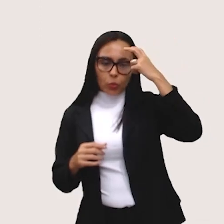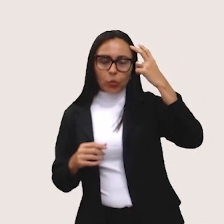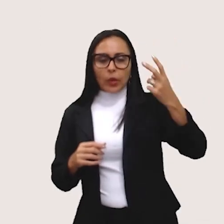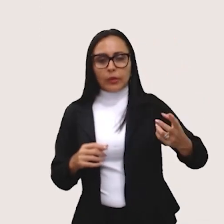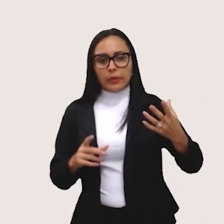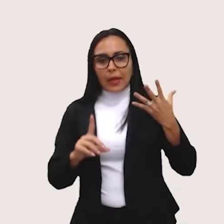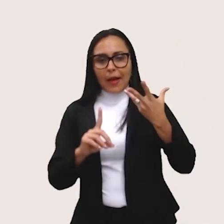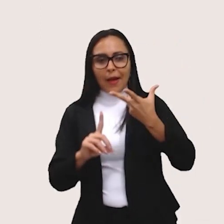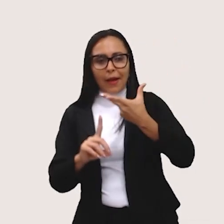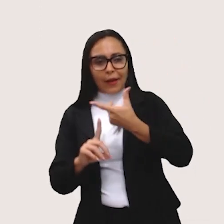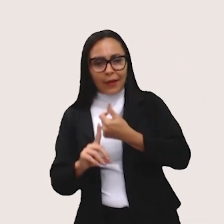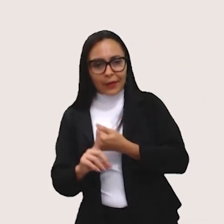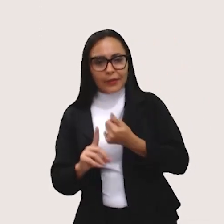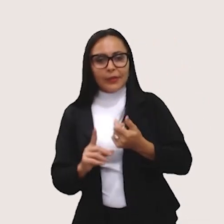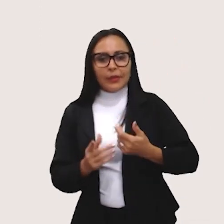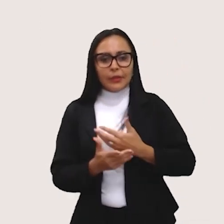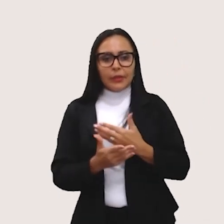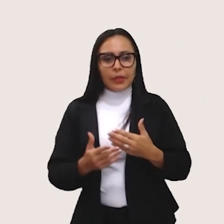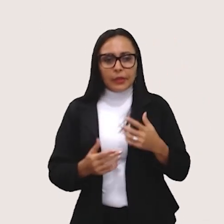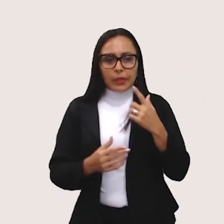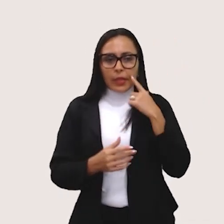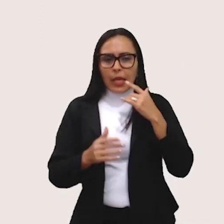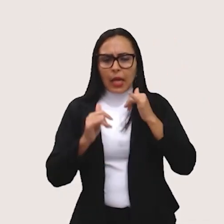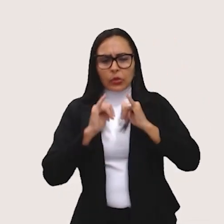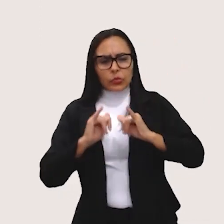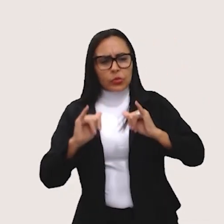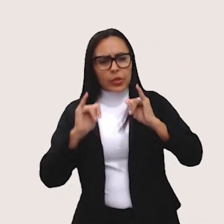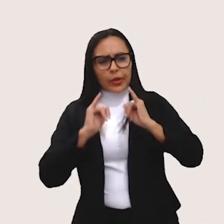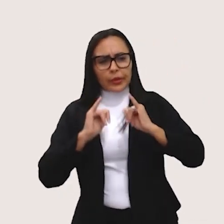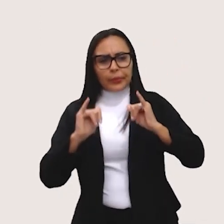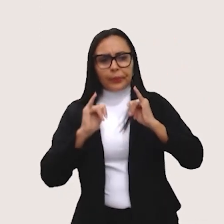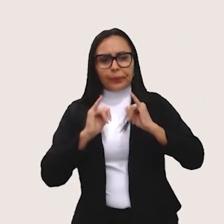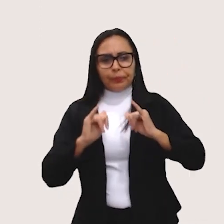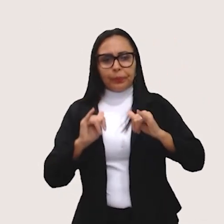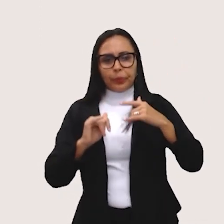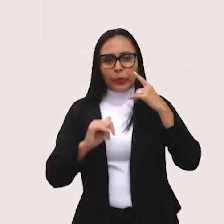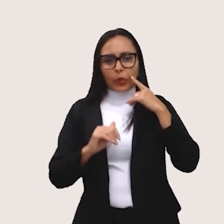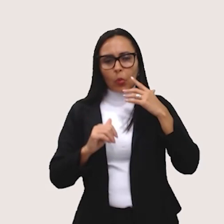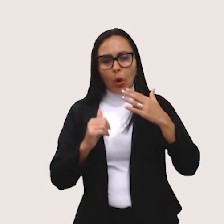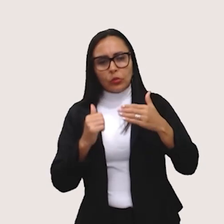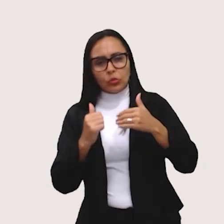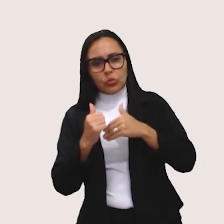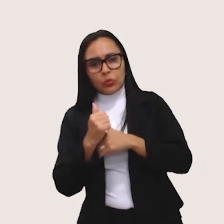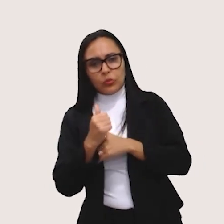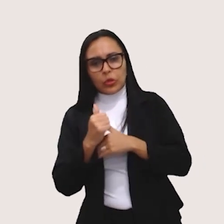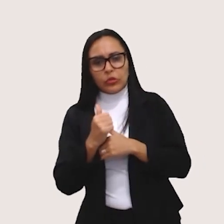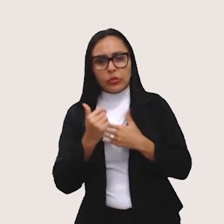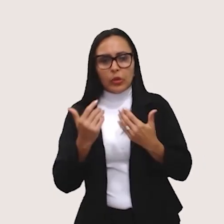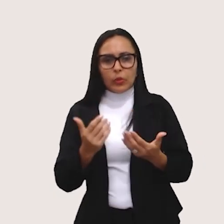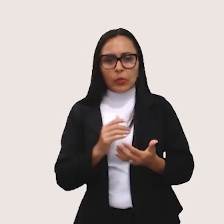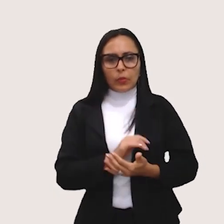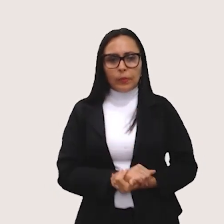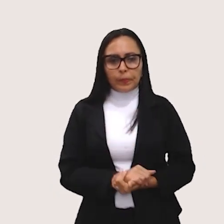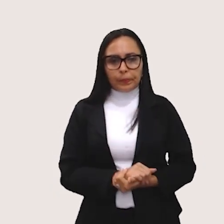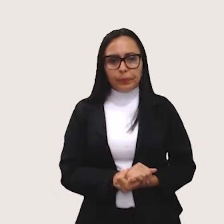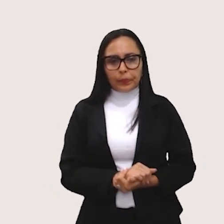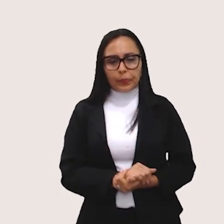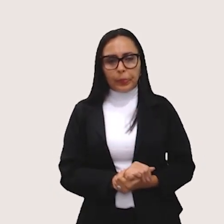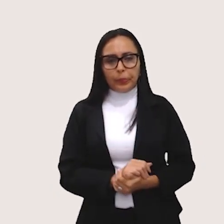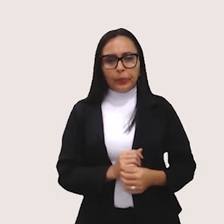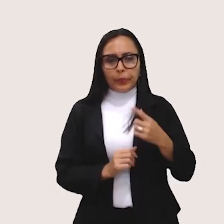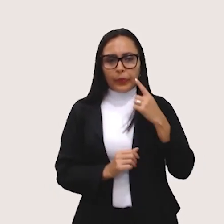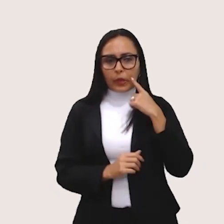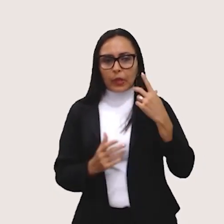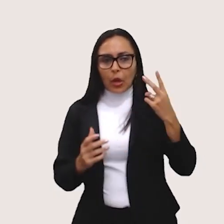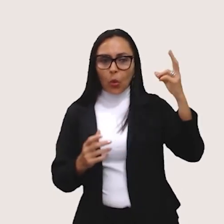Então as vanguardas europeias, elas anunciaram uma subversão, esse nome é muito bom, uma subversão